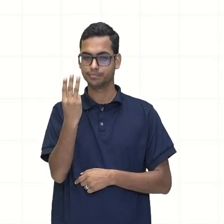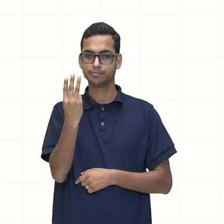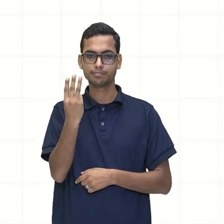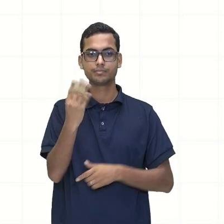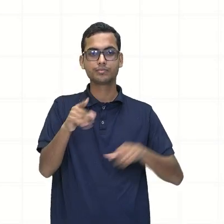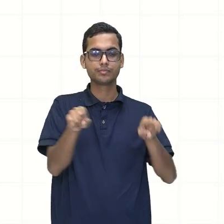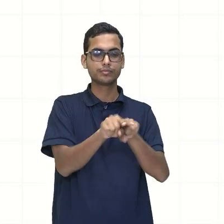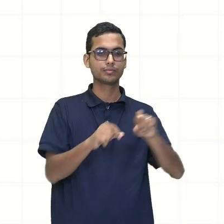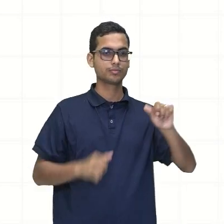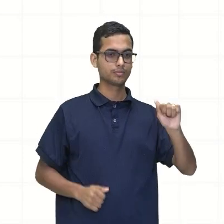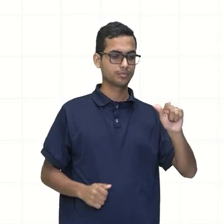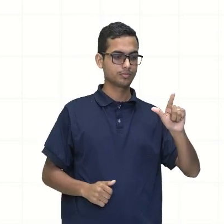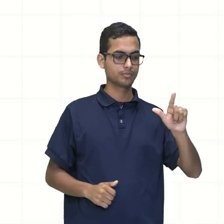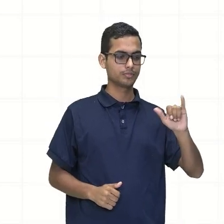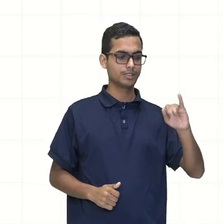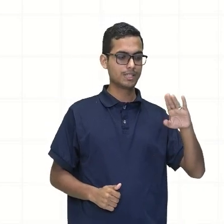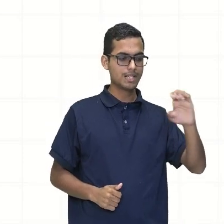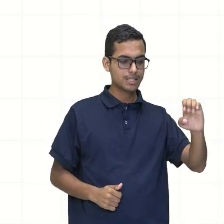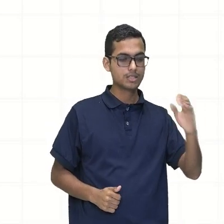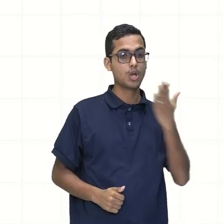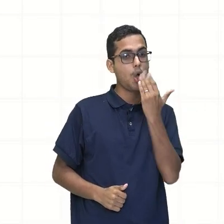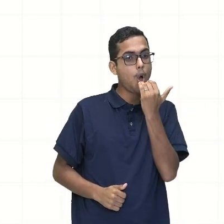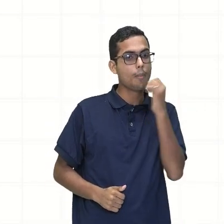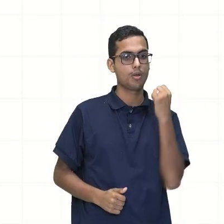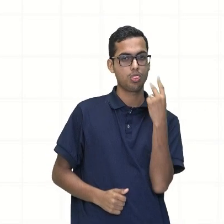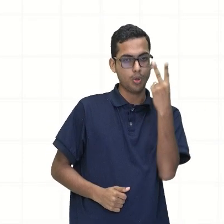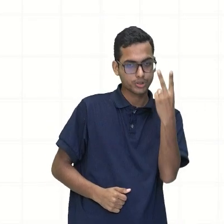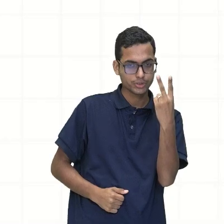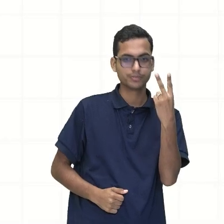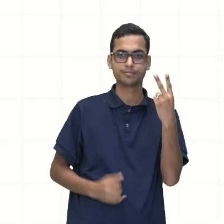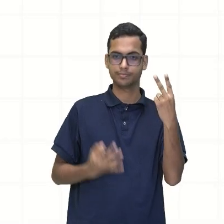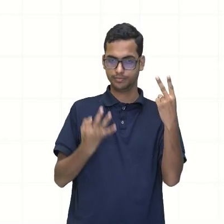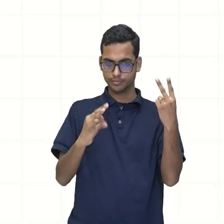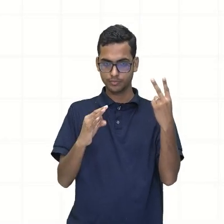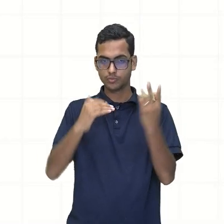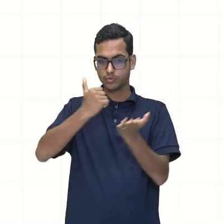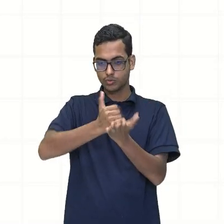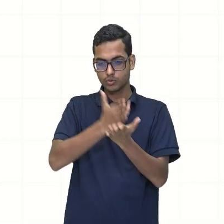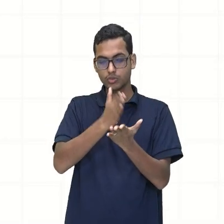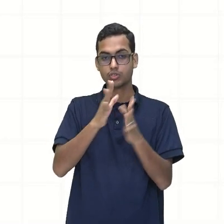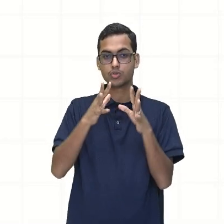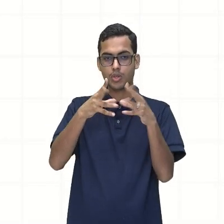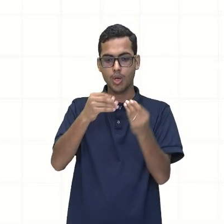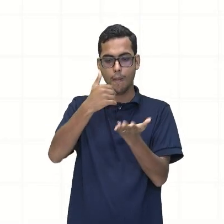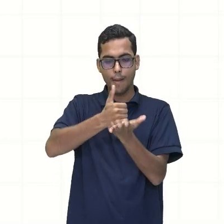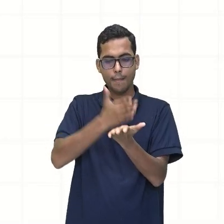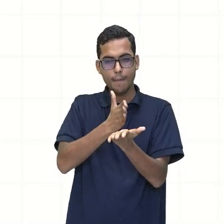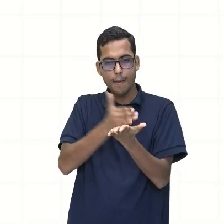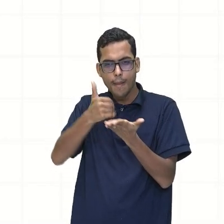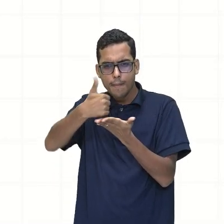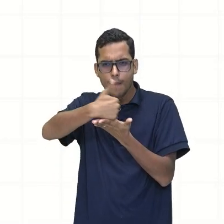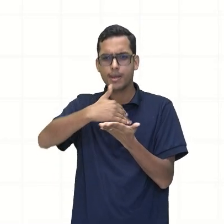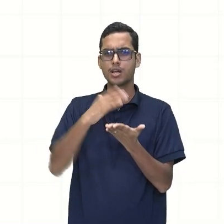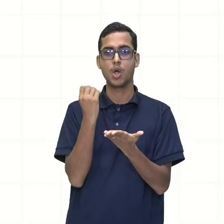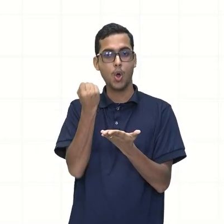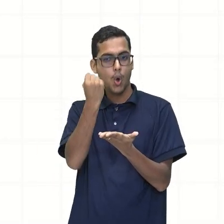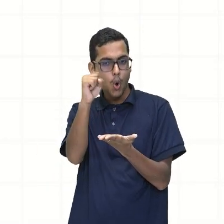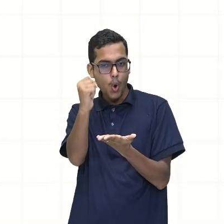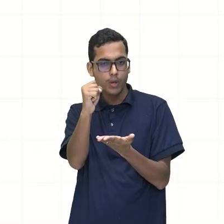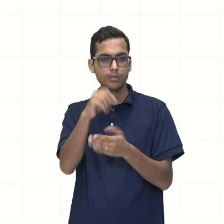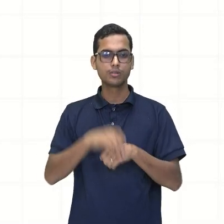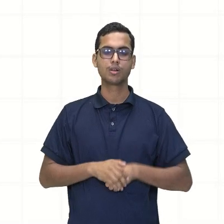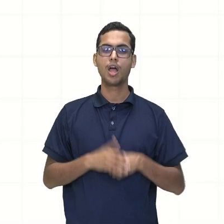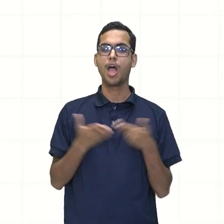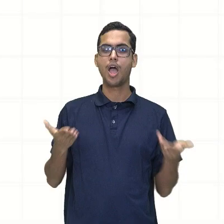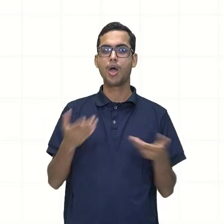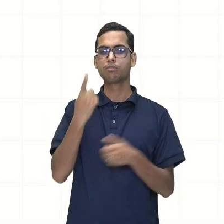Alice comeu 2 pedaços de 8, 2 oitavos. E agora, então, quanto é que eles comeram juntos, né? Você